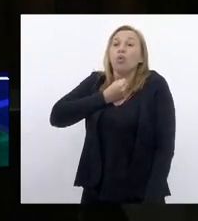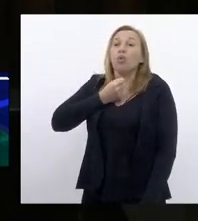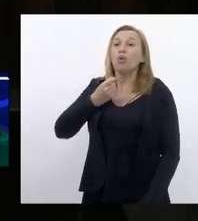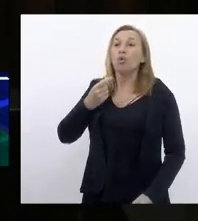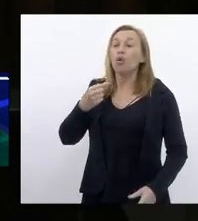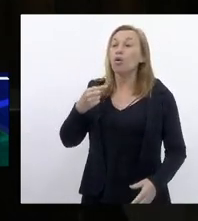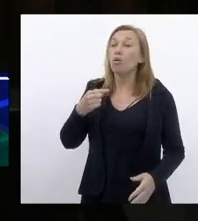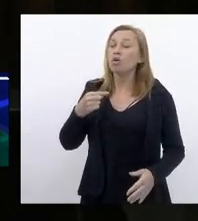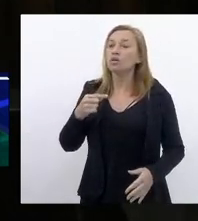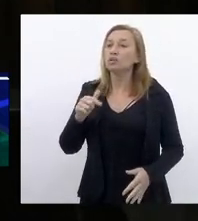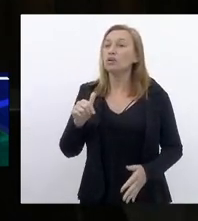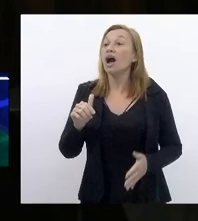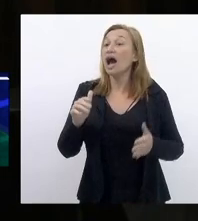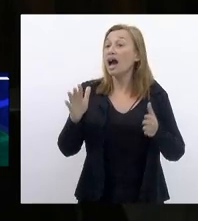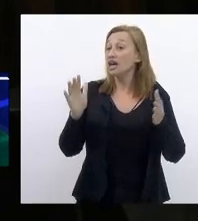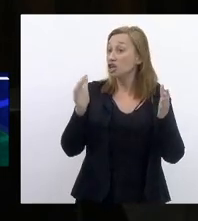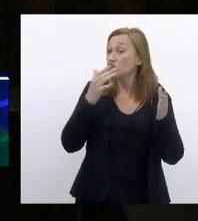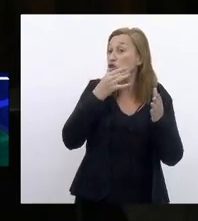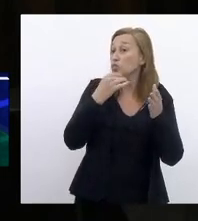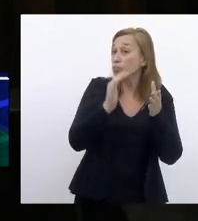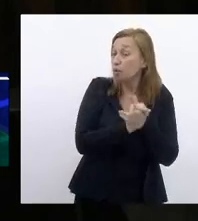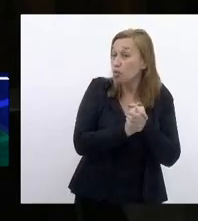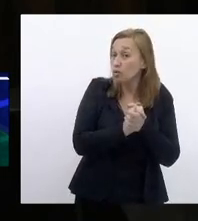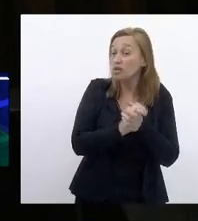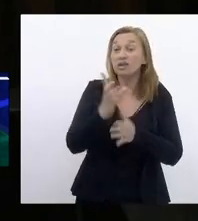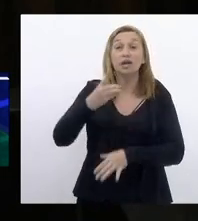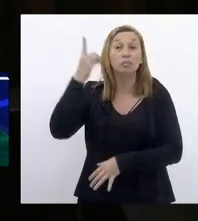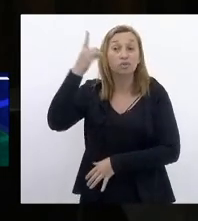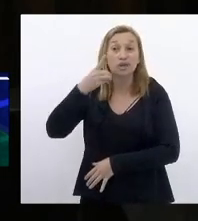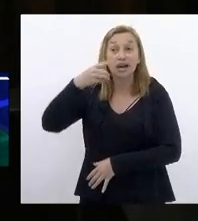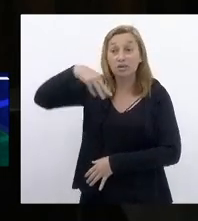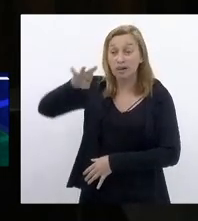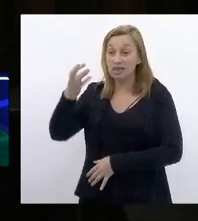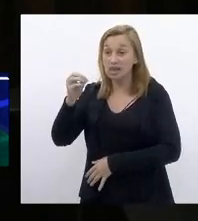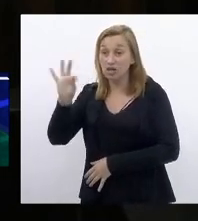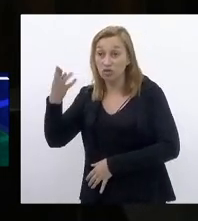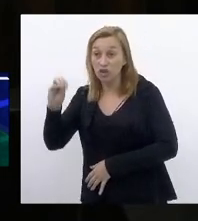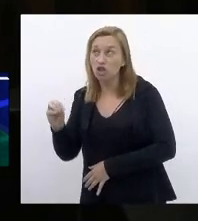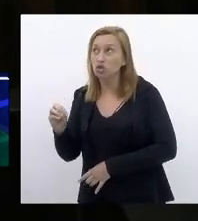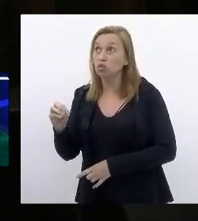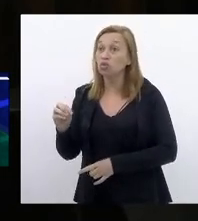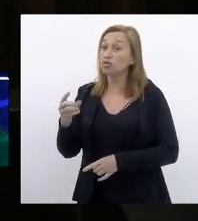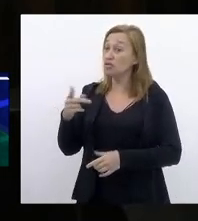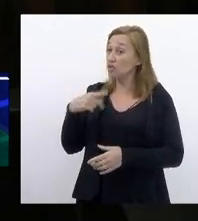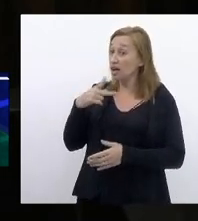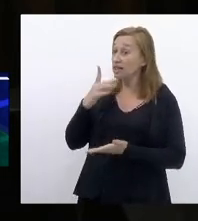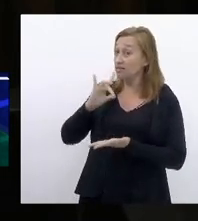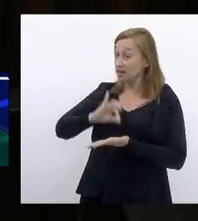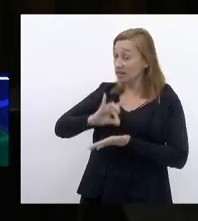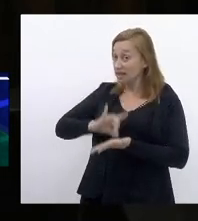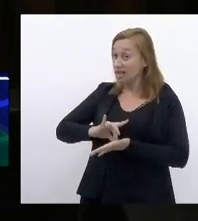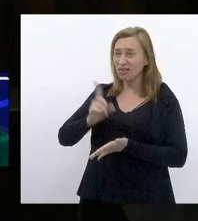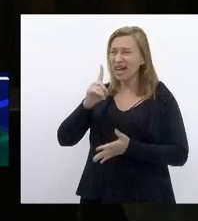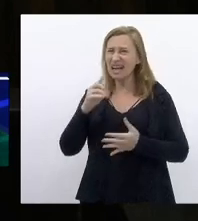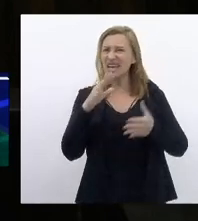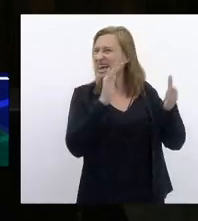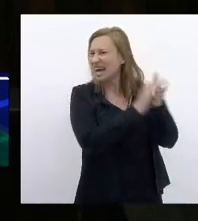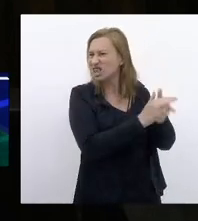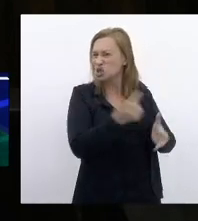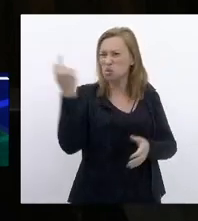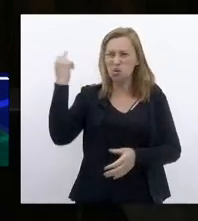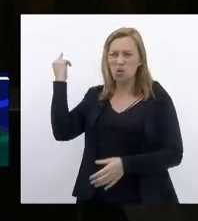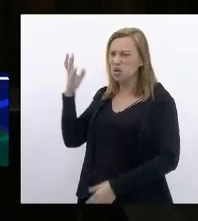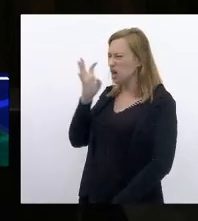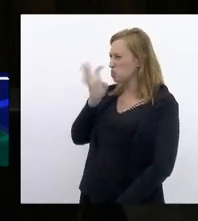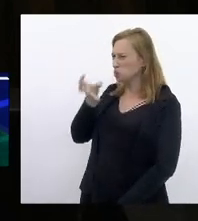atual esposa do deputado Marcelo Freixo, eu me refiro à atual, porque não é aquela que foi casada com ele, fez acusações contra